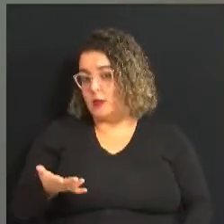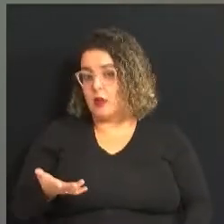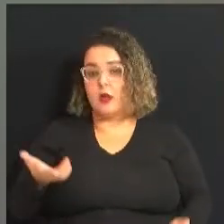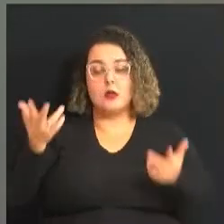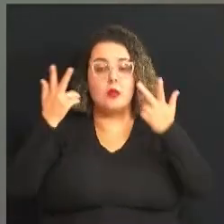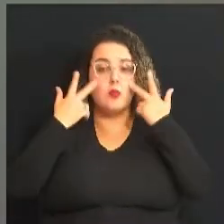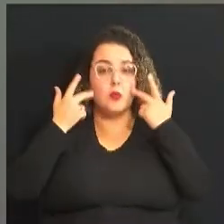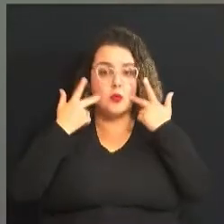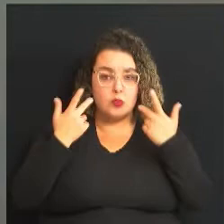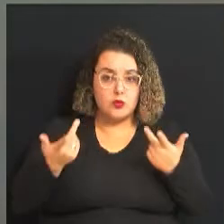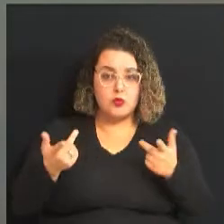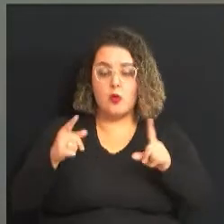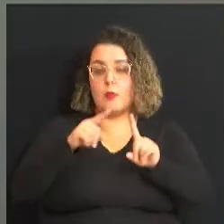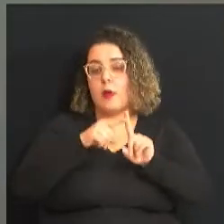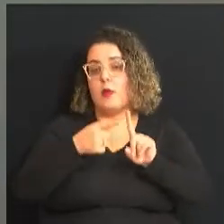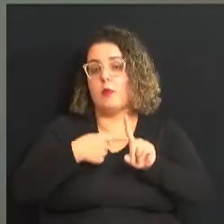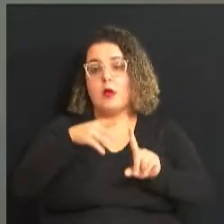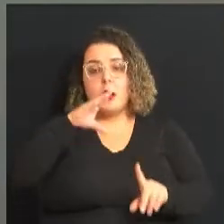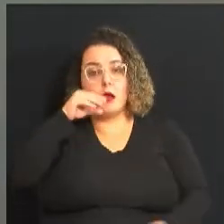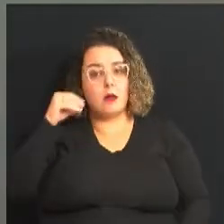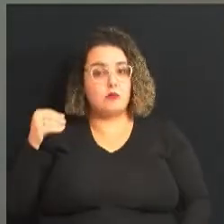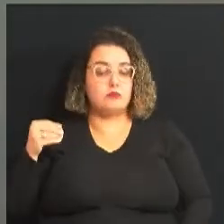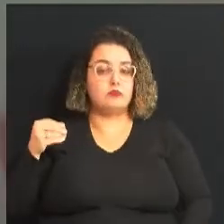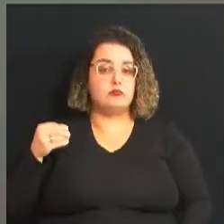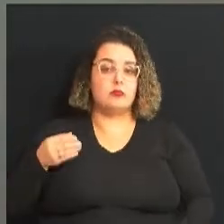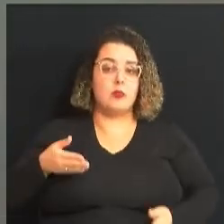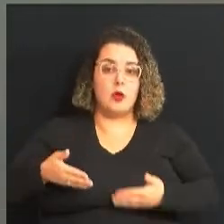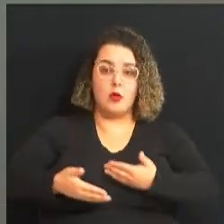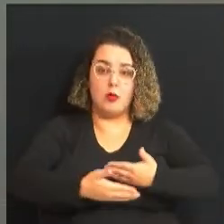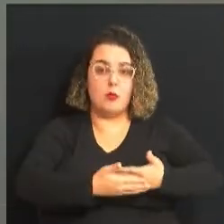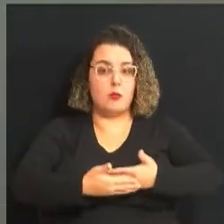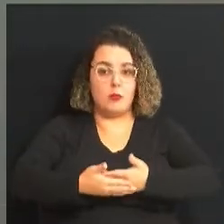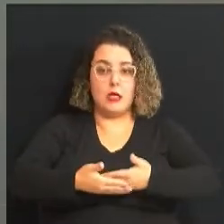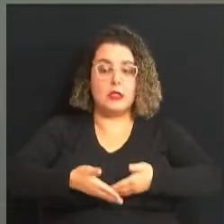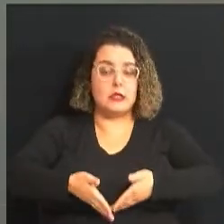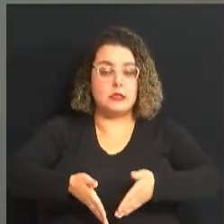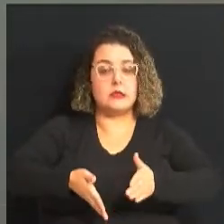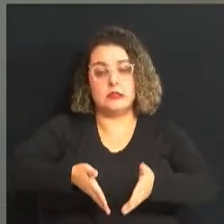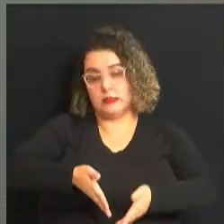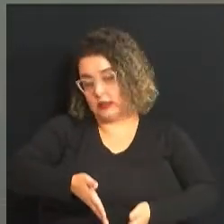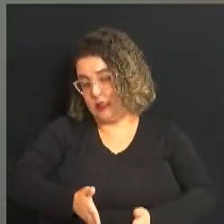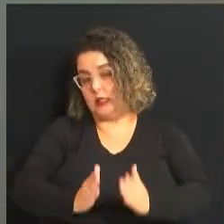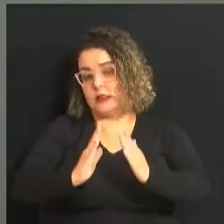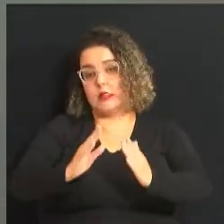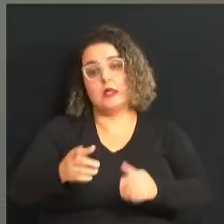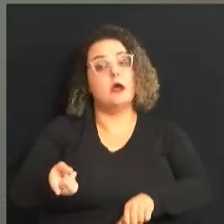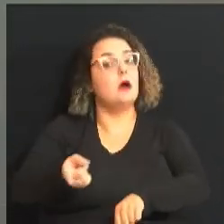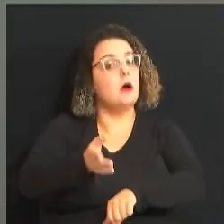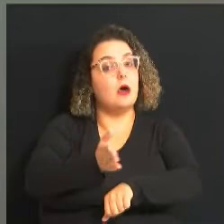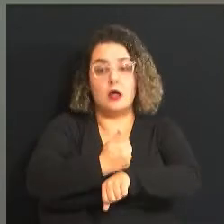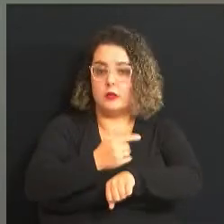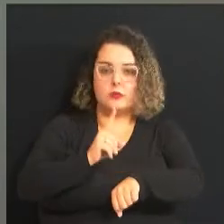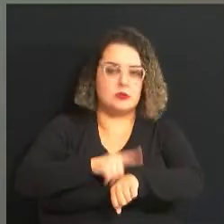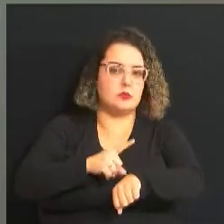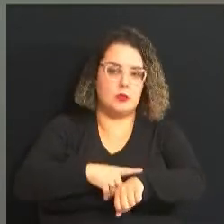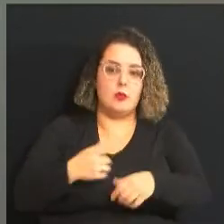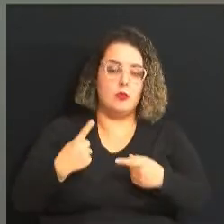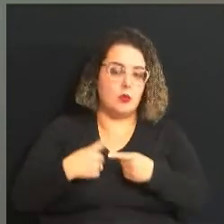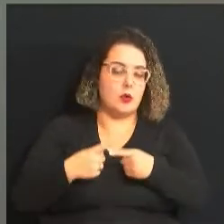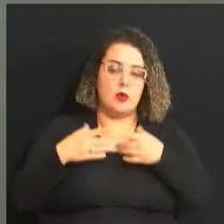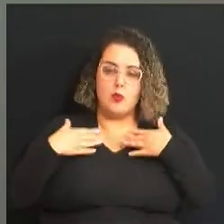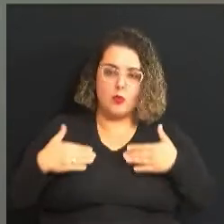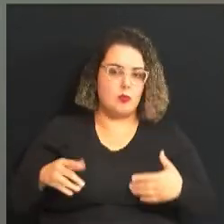gravidez adolescente o bebê nascer antes da hora, né? Isso porque o corpo realmente não está adaptado ali a receber essa gravidez. Por mais